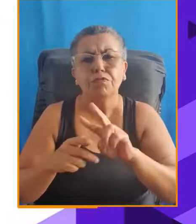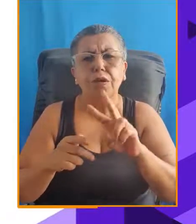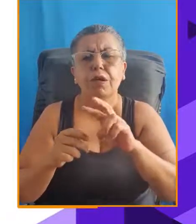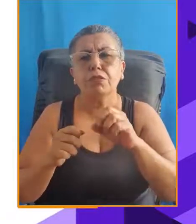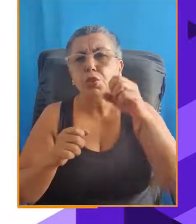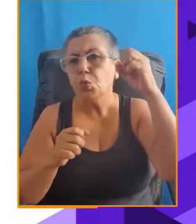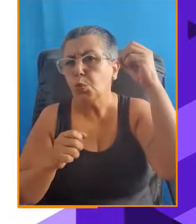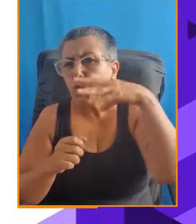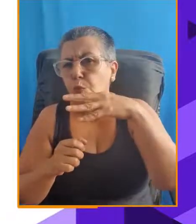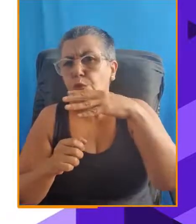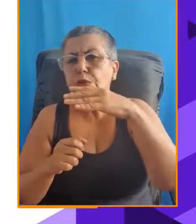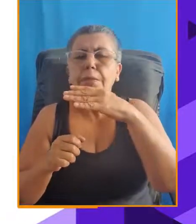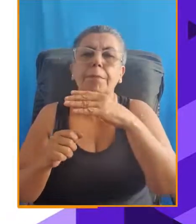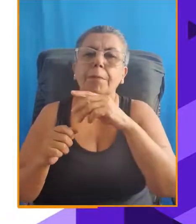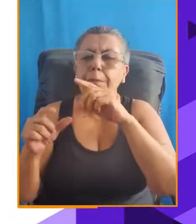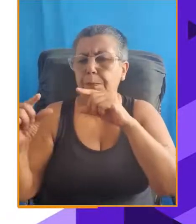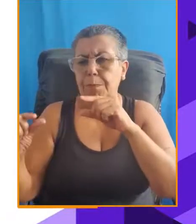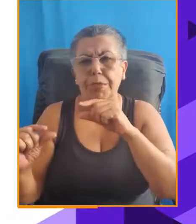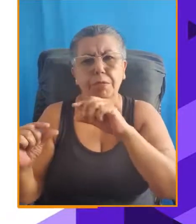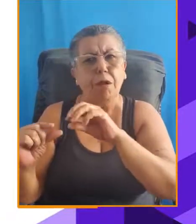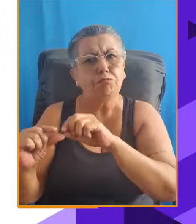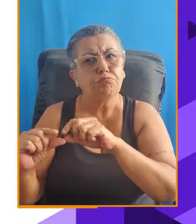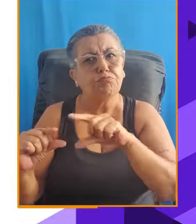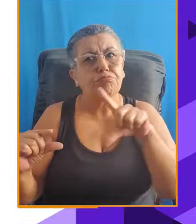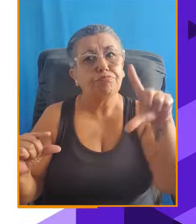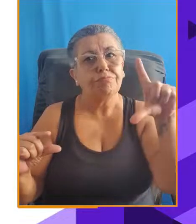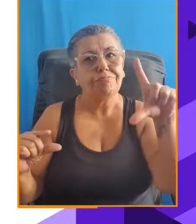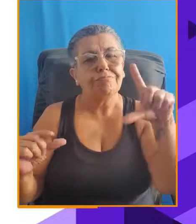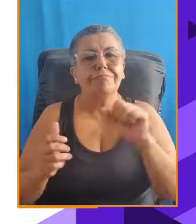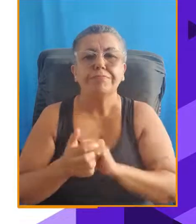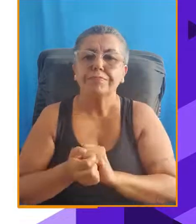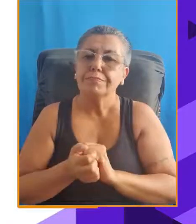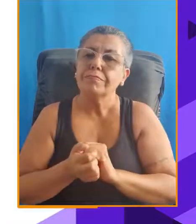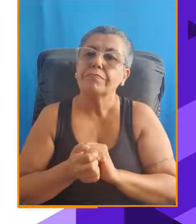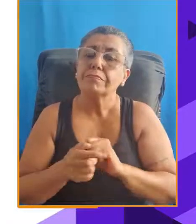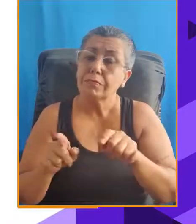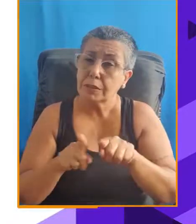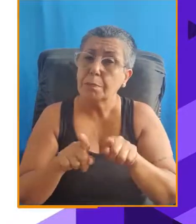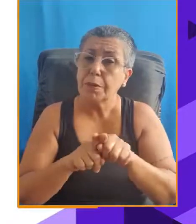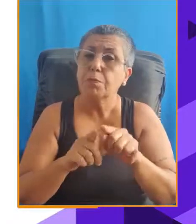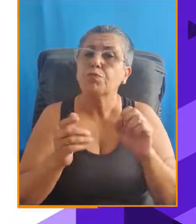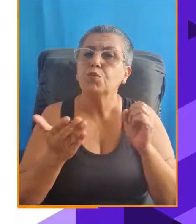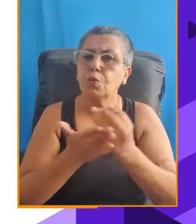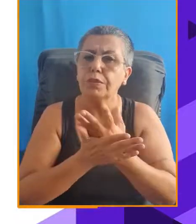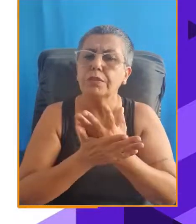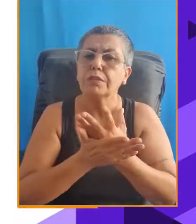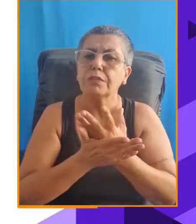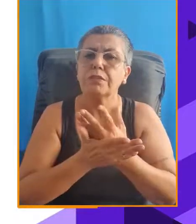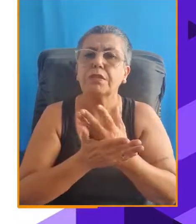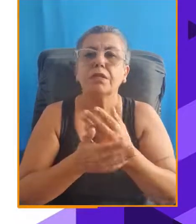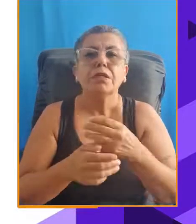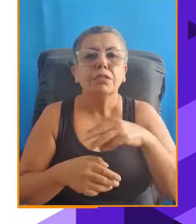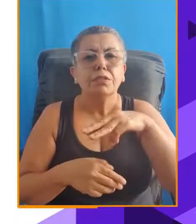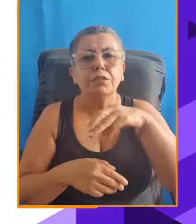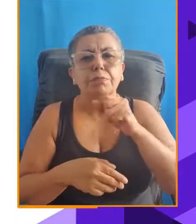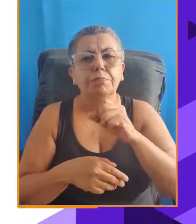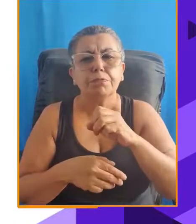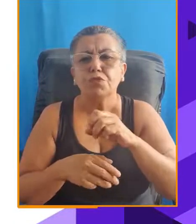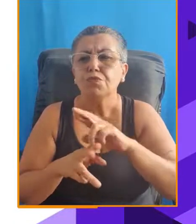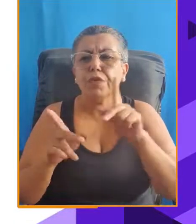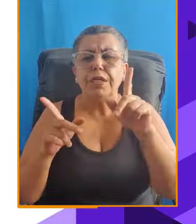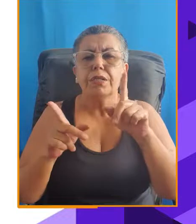de luminosidade de mínima até a máxima. Também pode acontecer de matizes